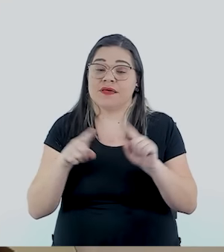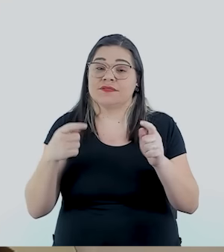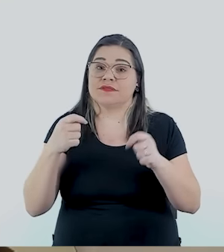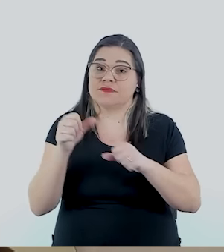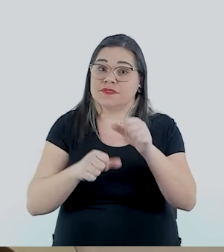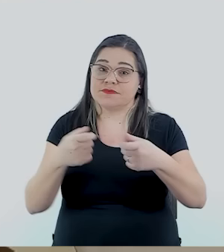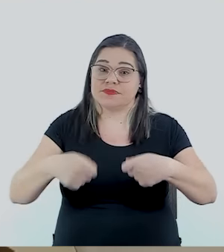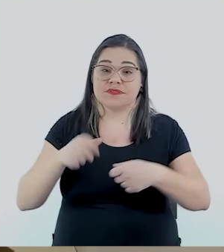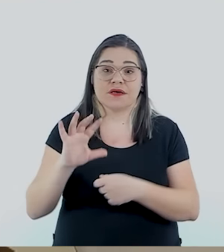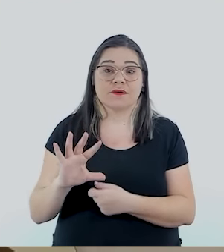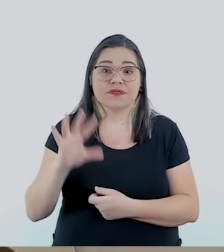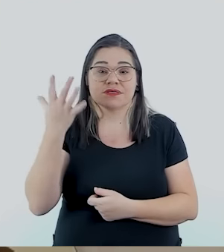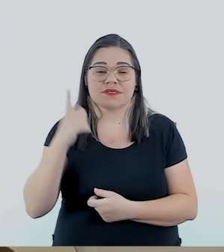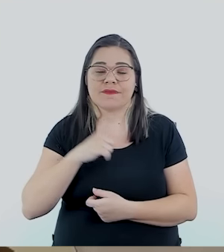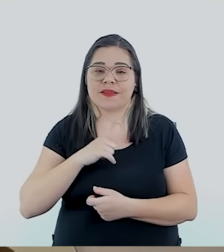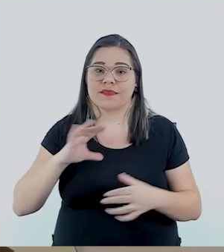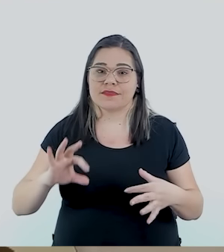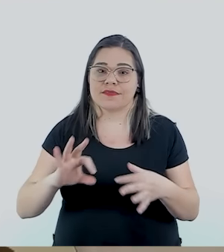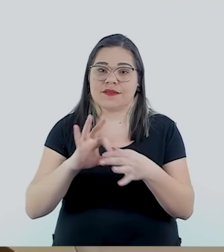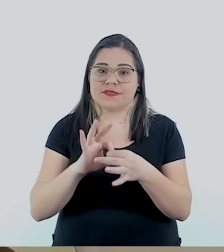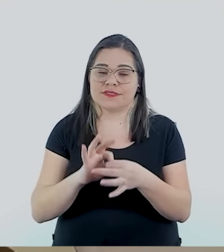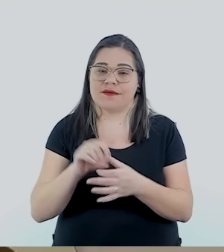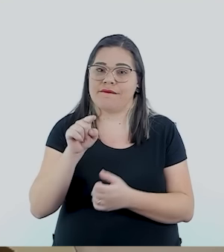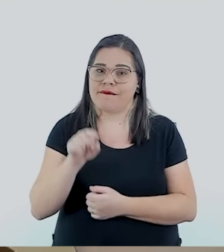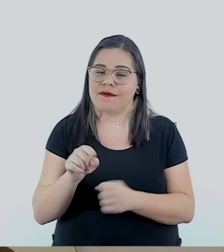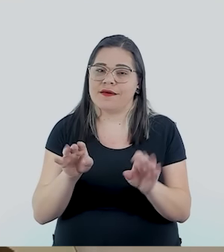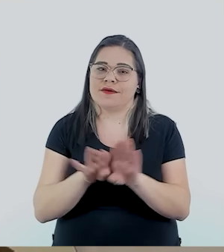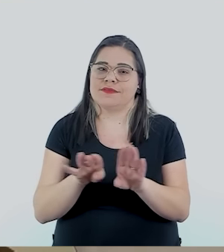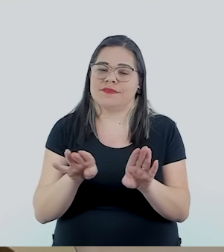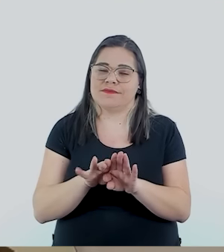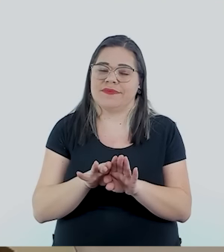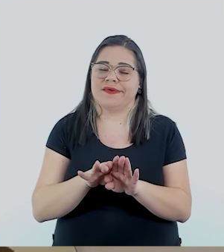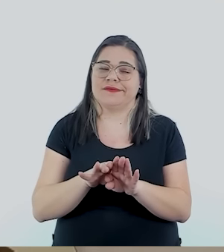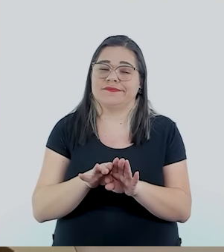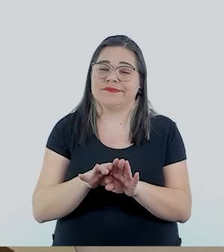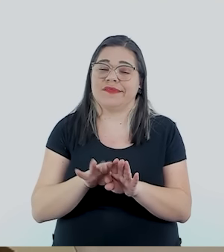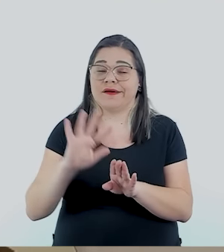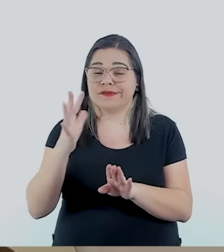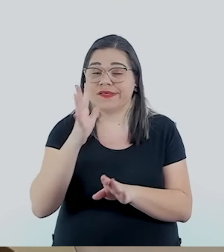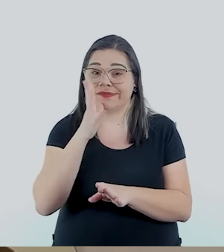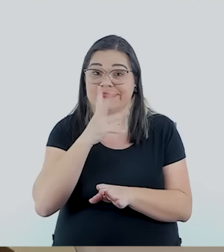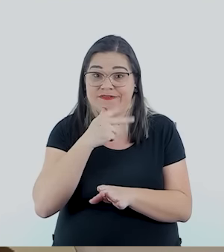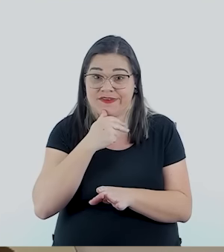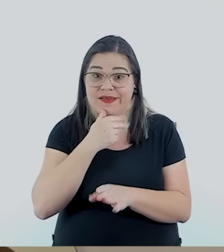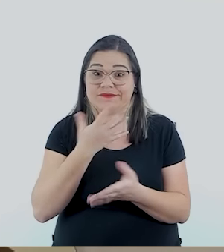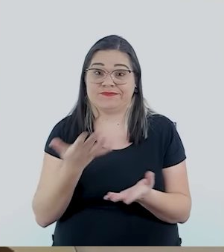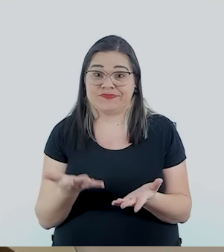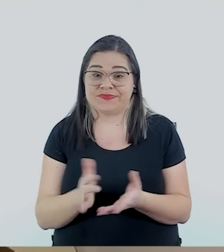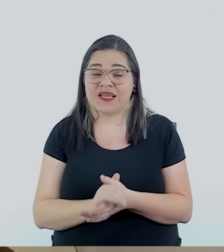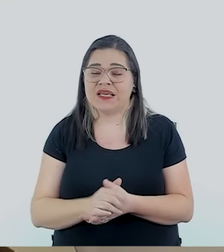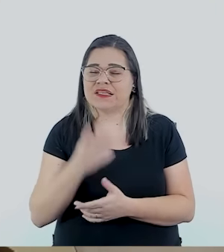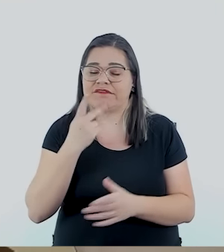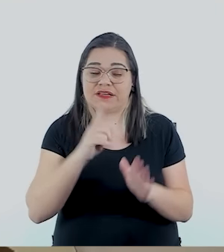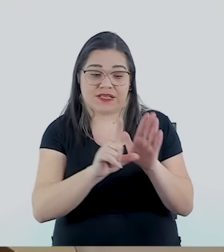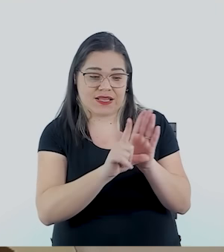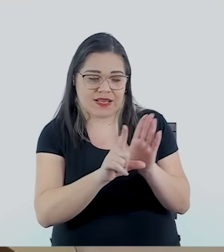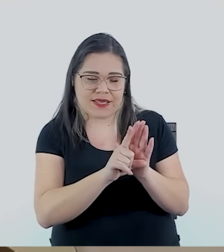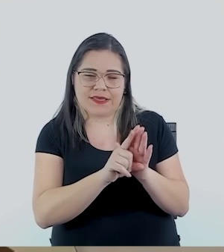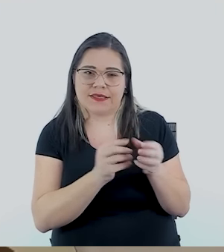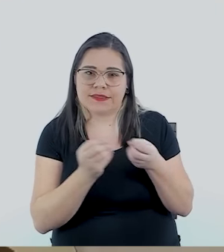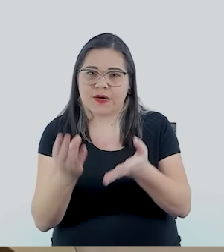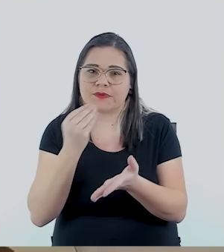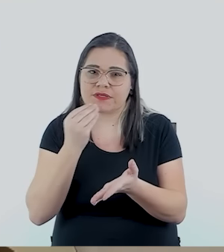precisam acontecer pra gente ter essa integração elas eh elas são lentas então quando a gente fala de uma lei trabalhista que permita uma pessoa